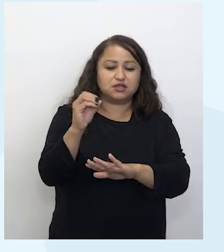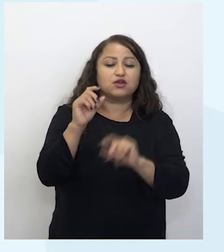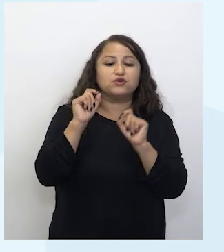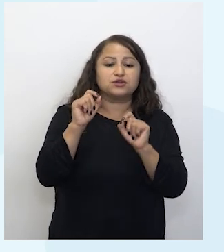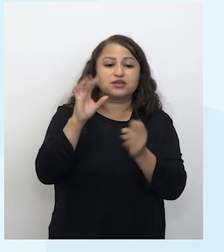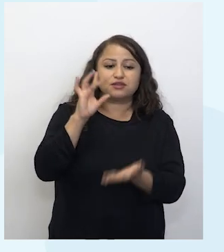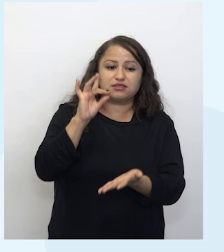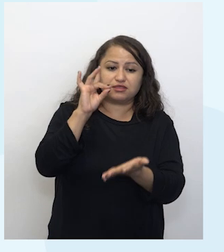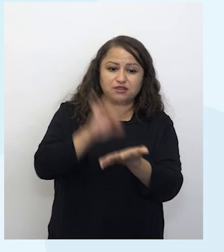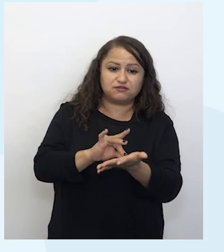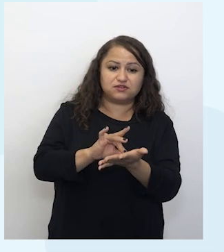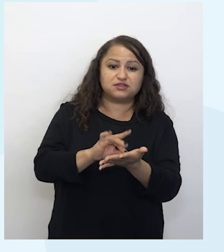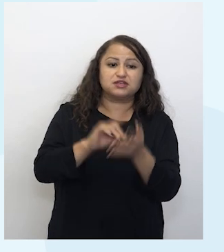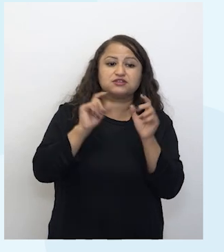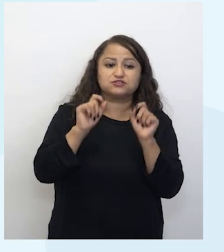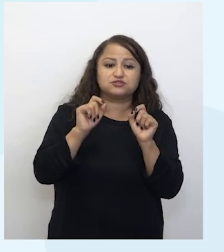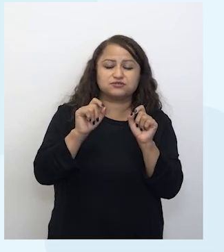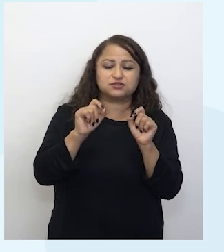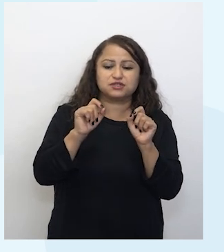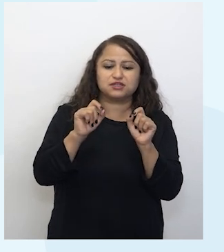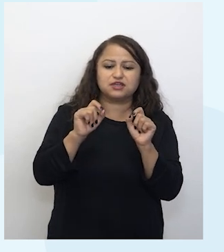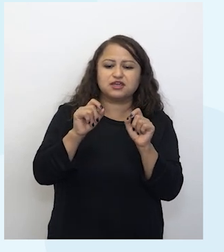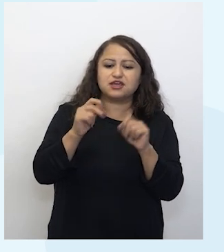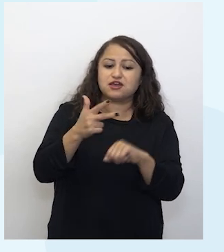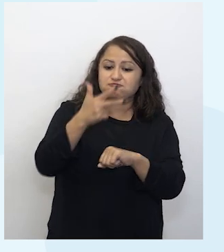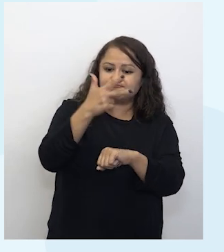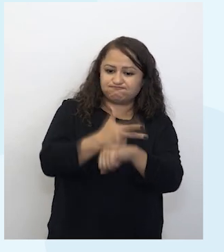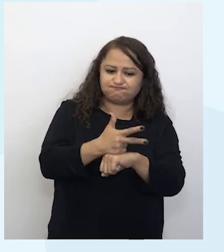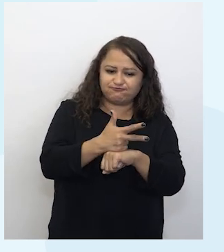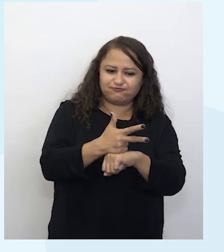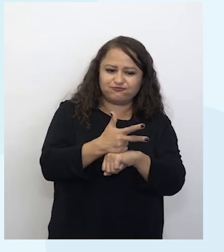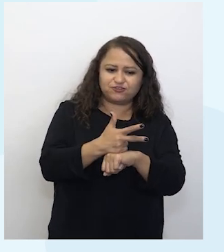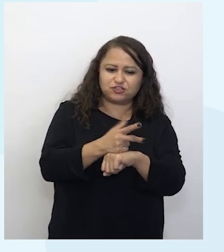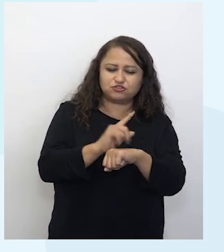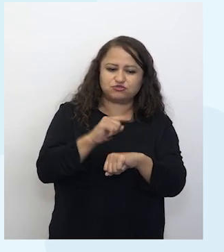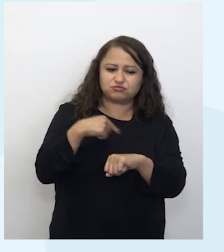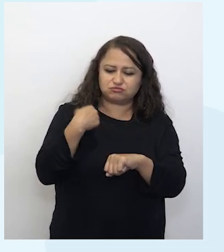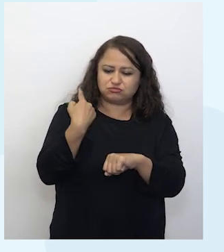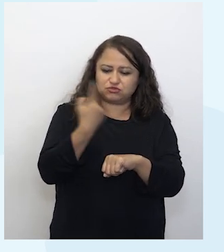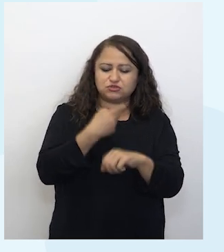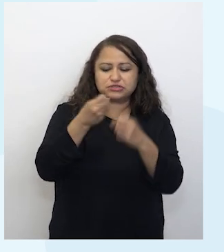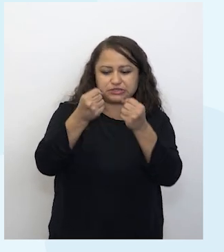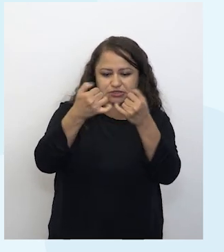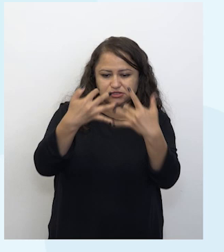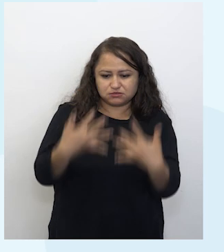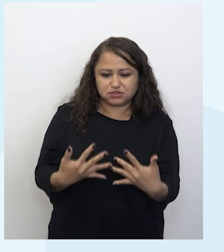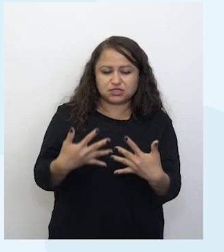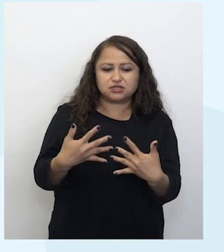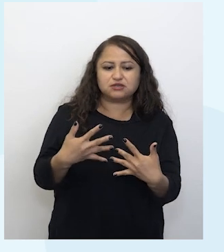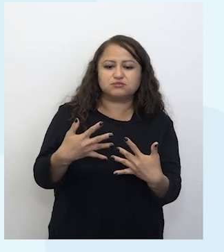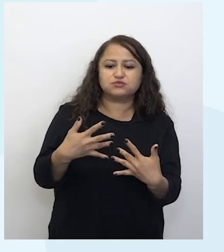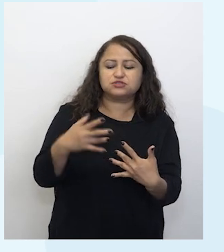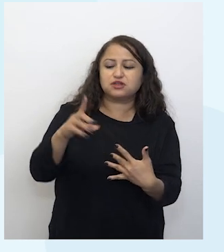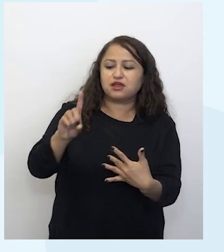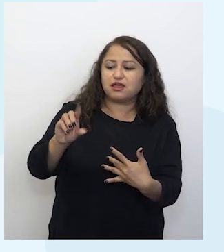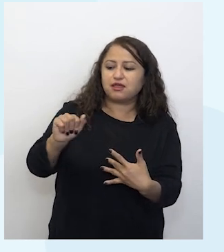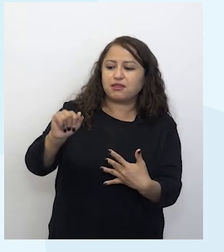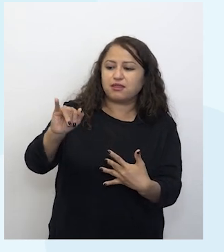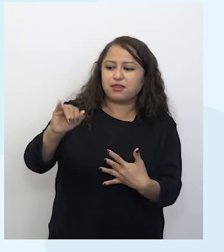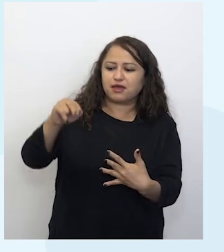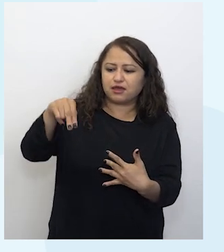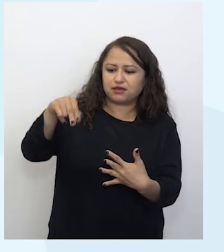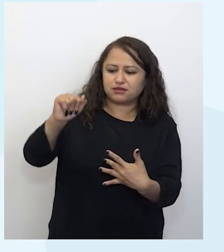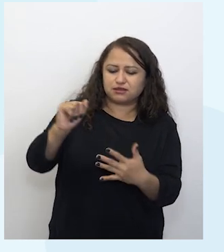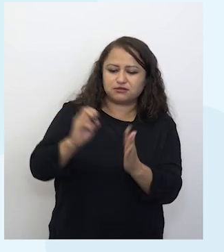verdade, diz respeito em relação ao vídeo que a gente fala sobre a Daiane. né? Mas o aluno,